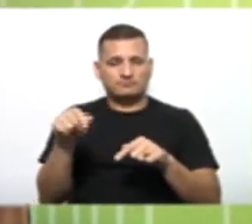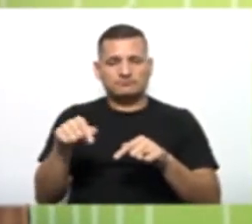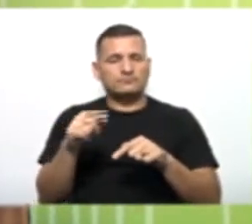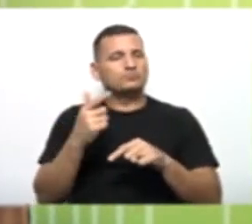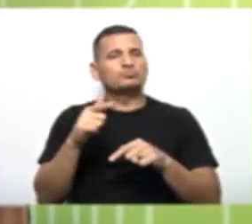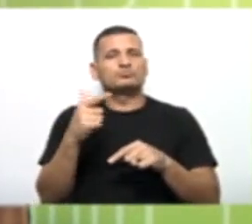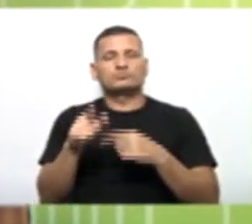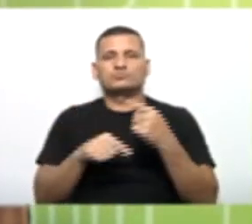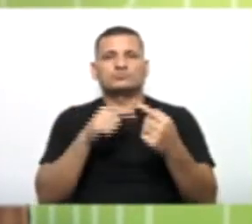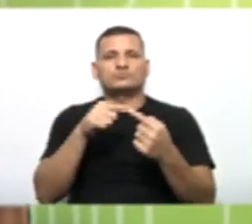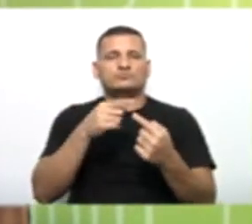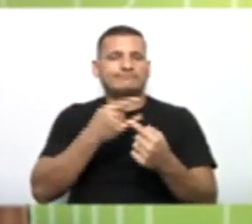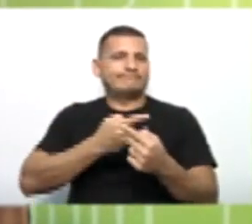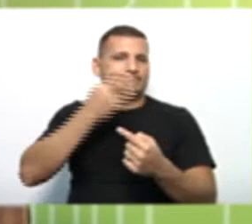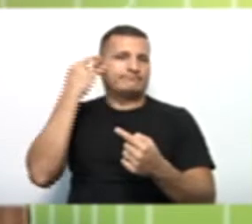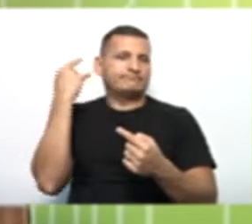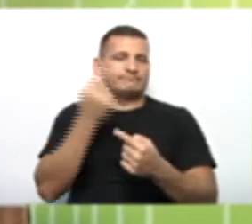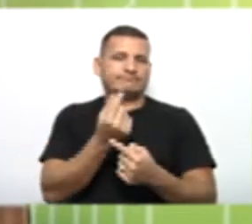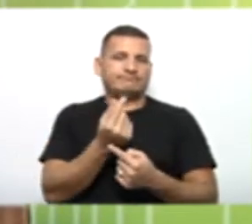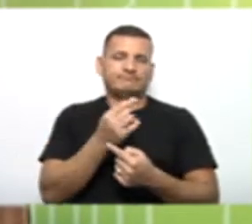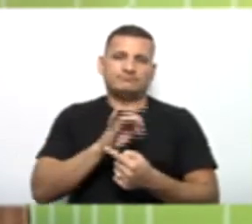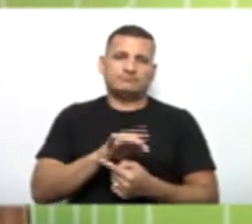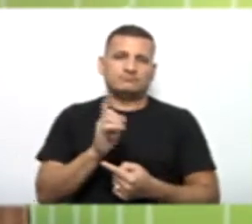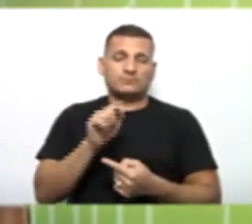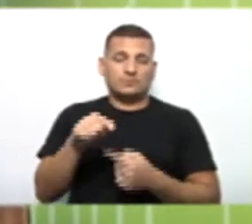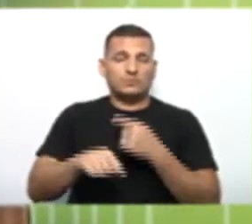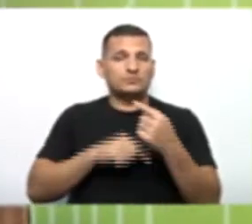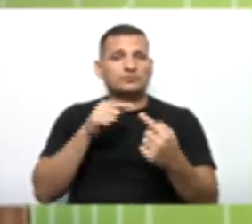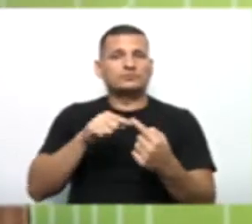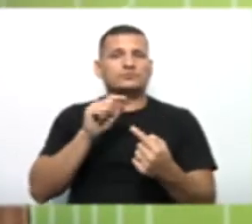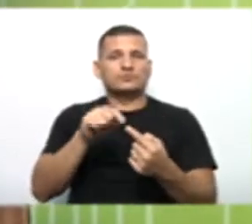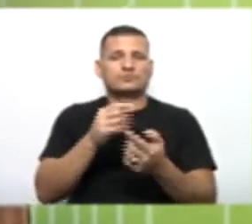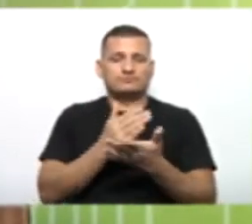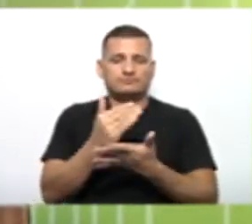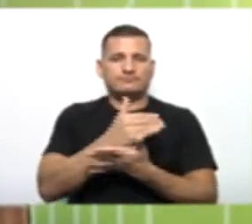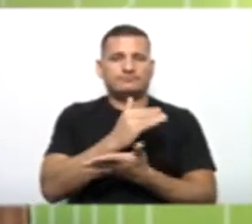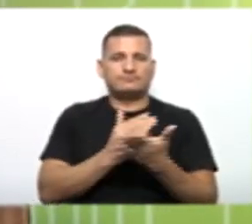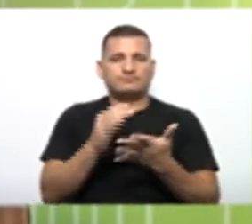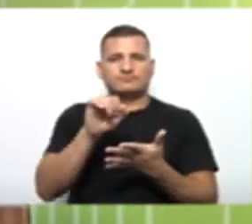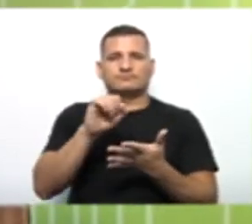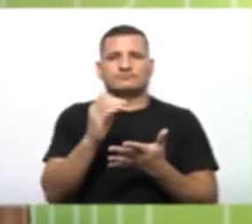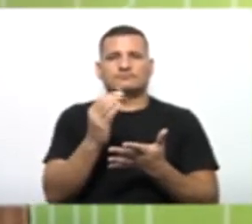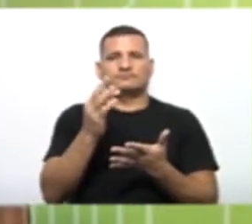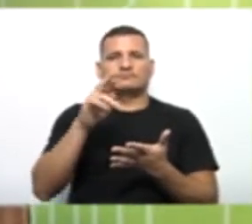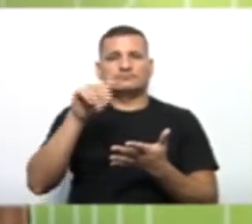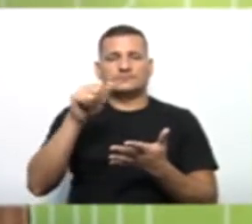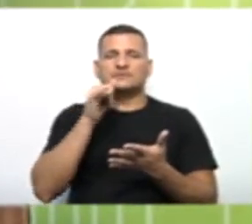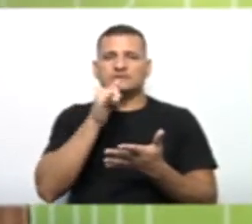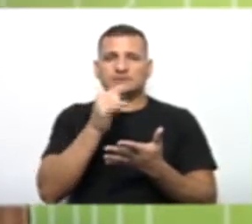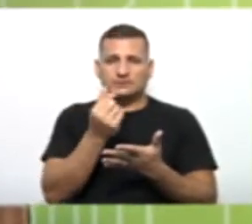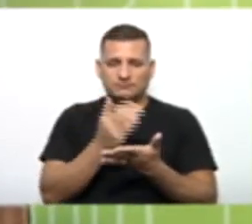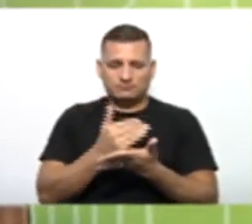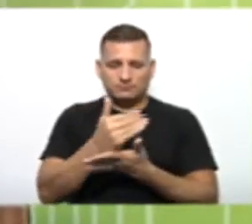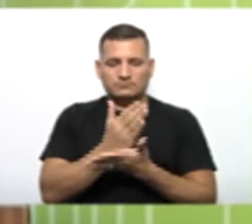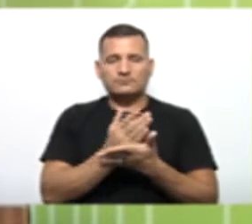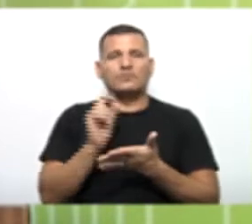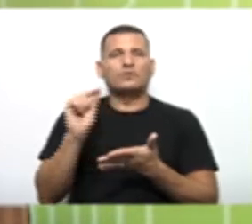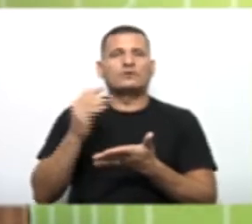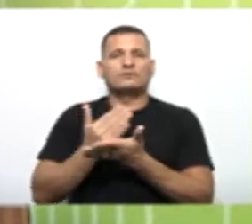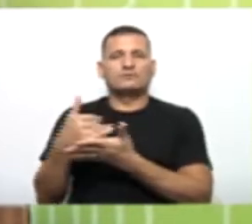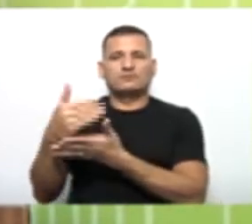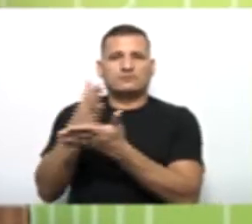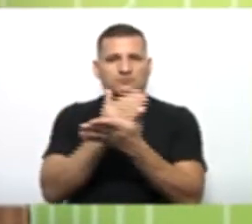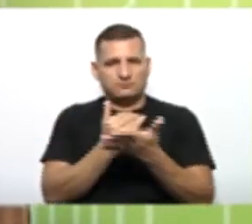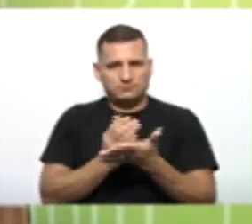objetiva o look o momento se ela objetiva as obras e o que sobra normalmente ele é dividido entre os associados